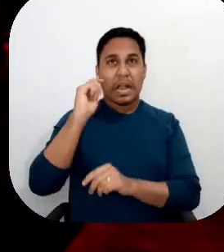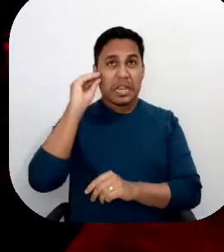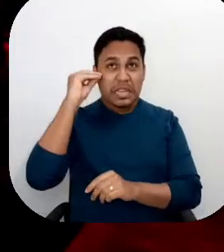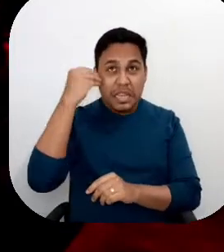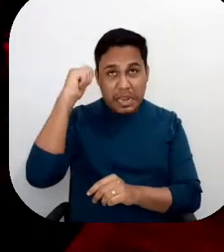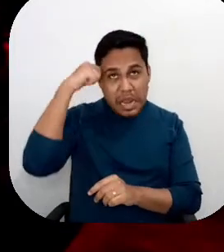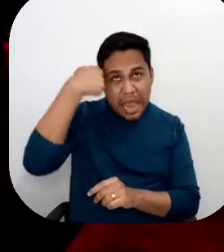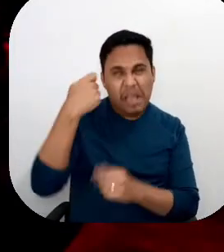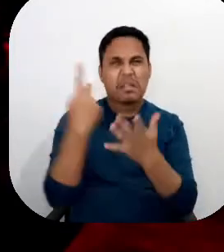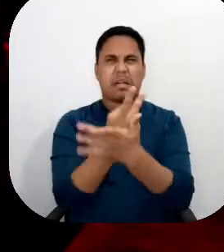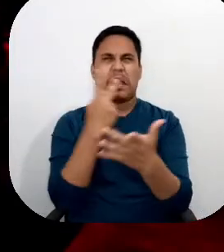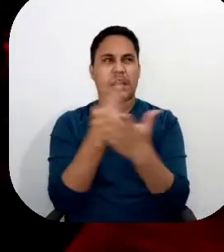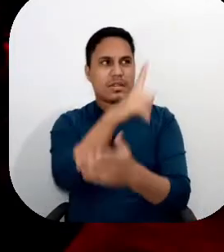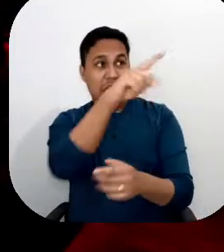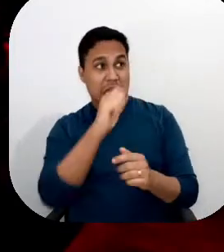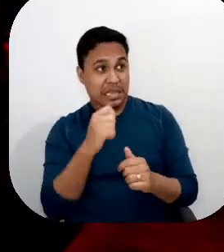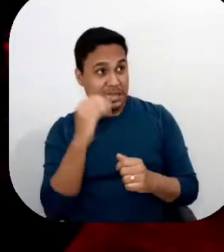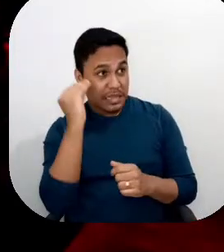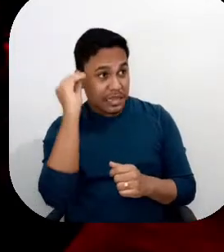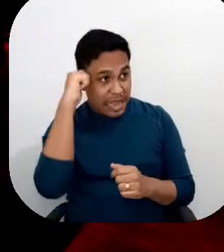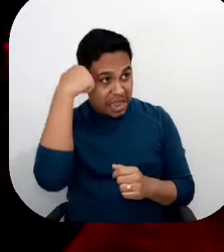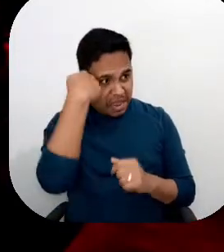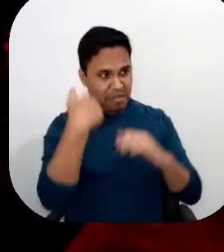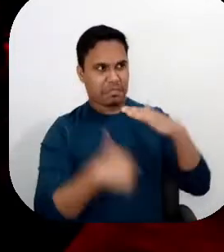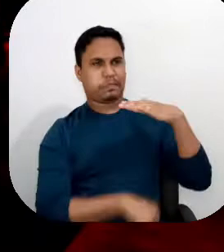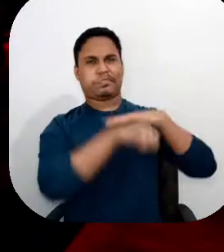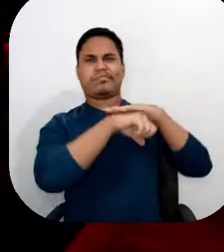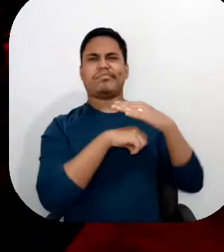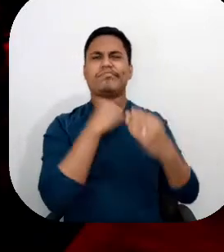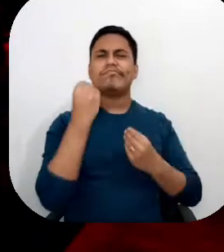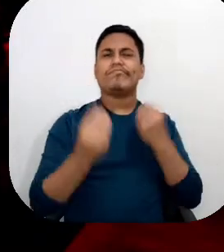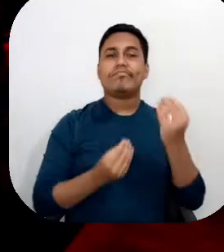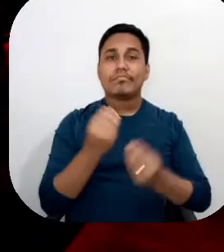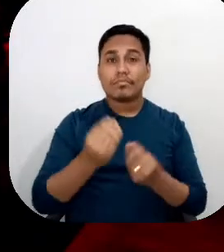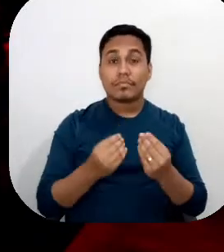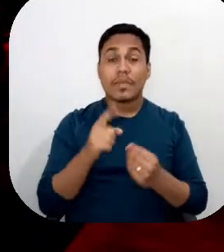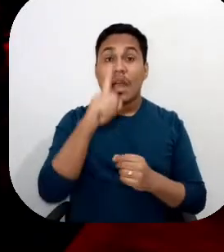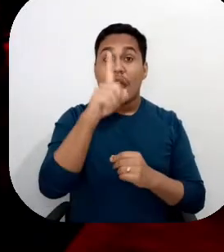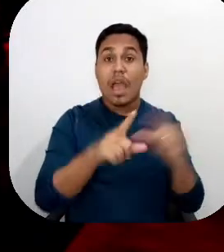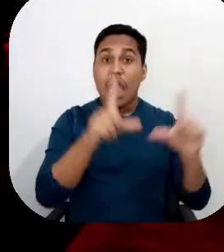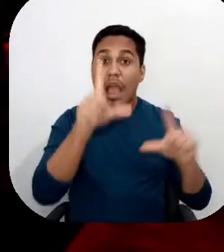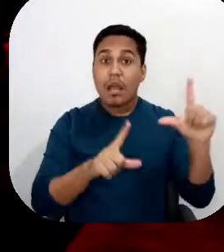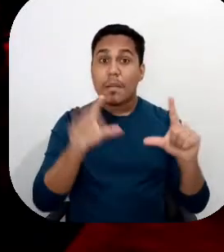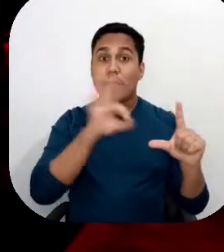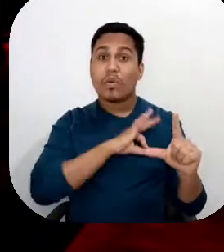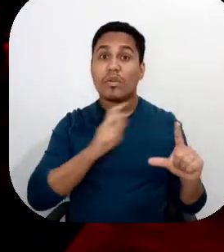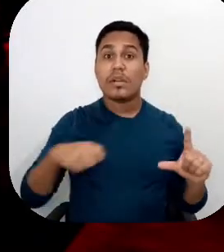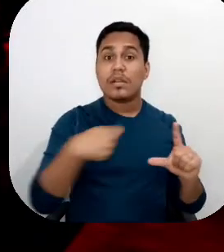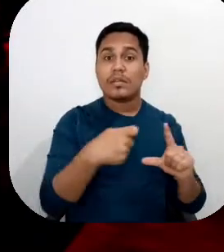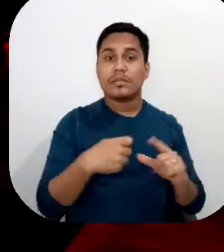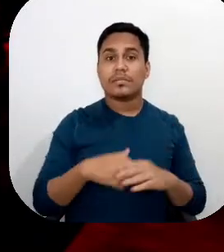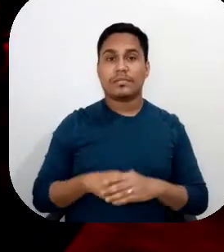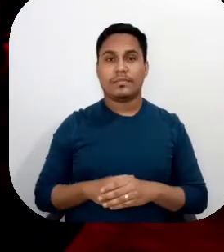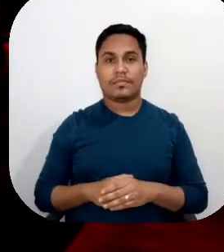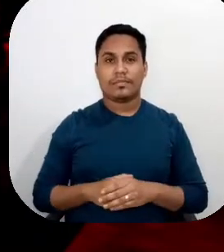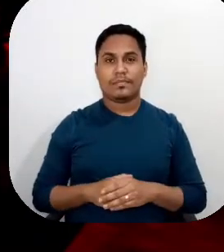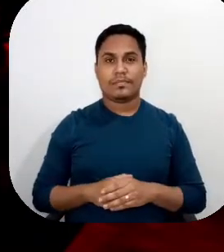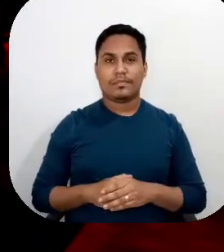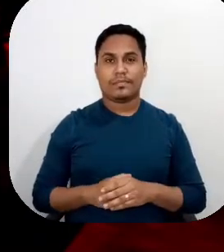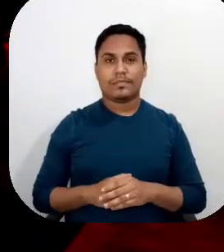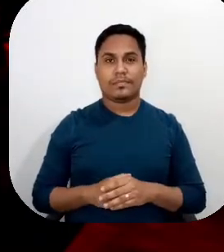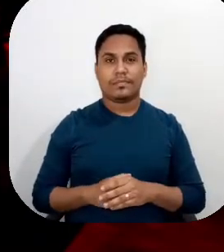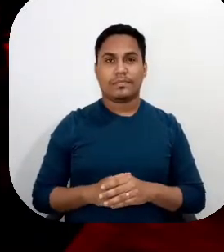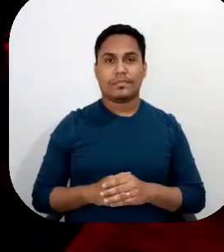suspeita, suspeita, suspeita. É a porra da revista da polícia.